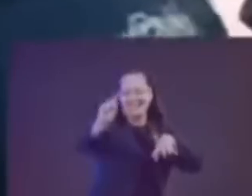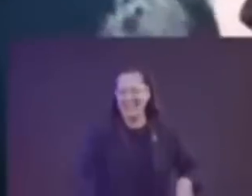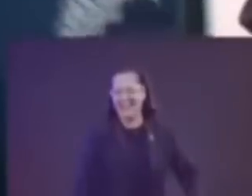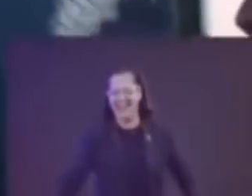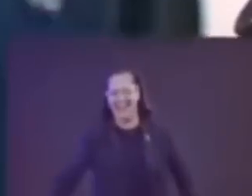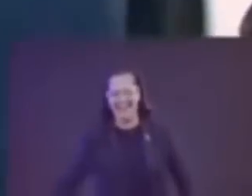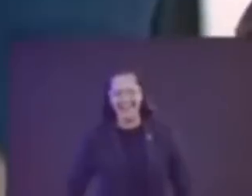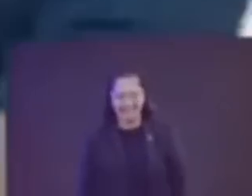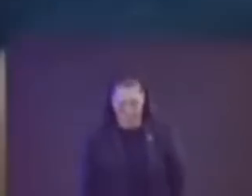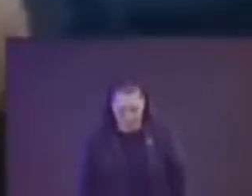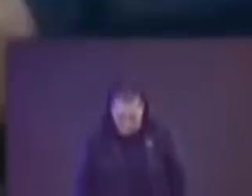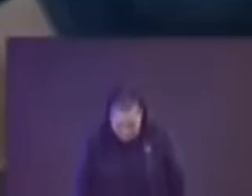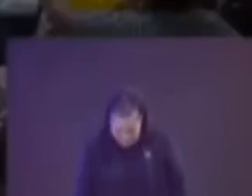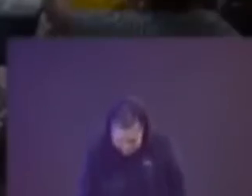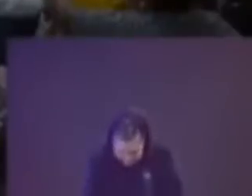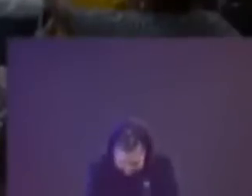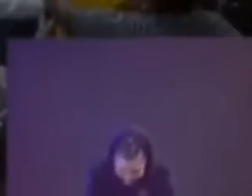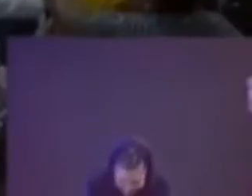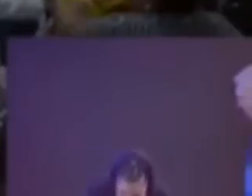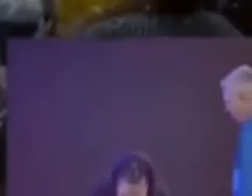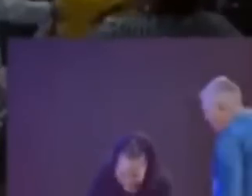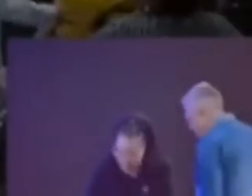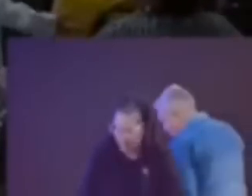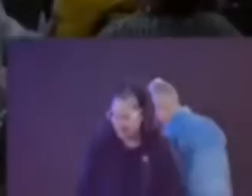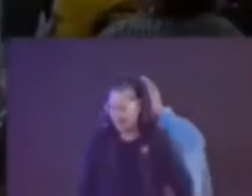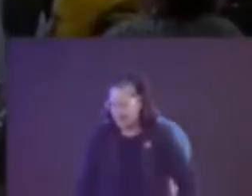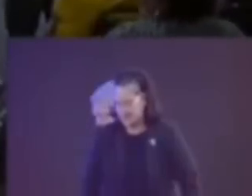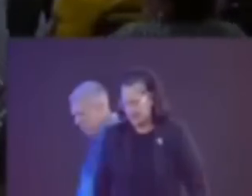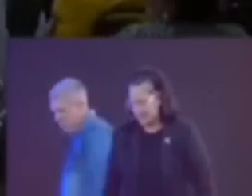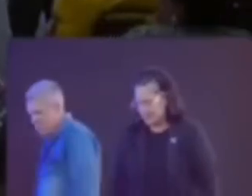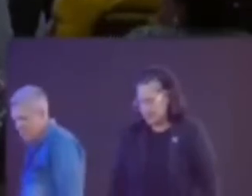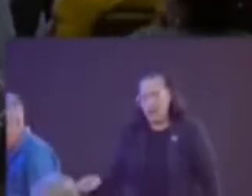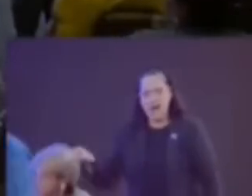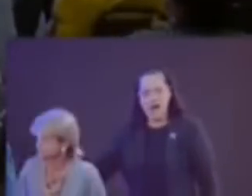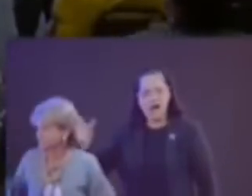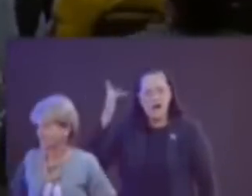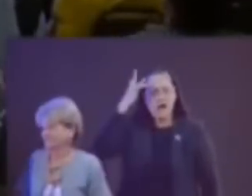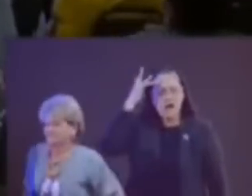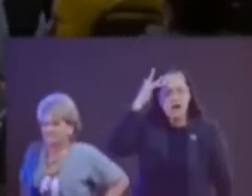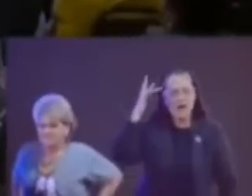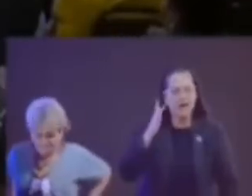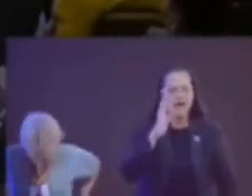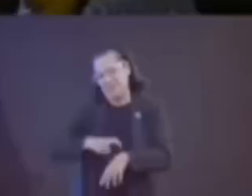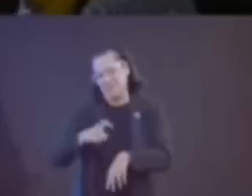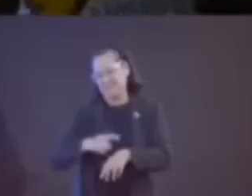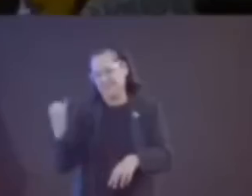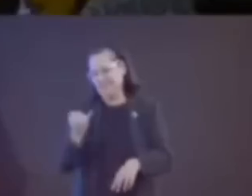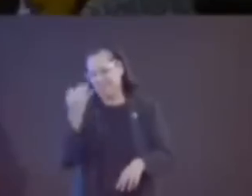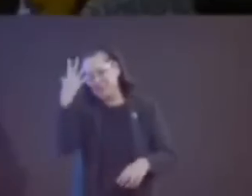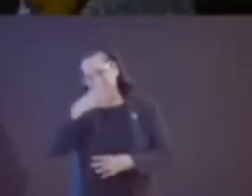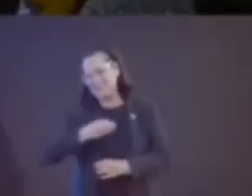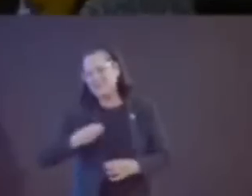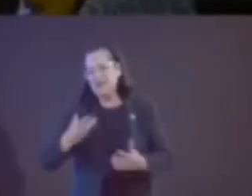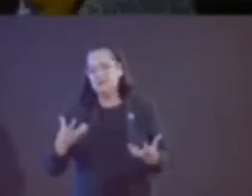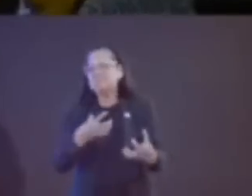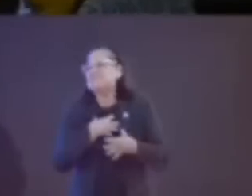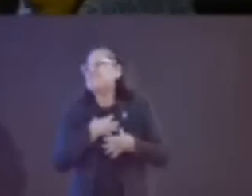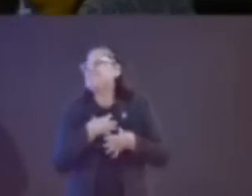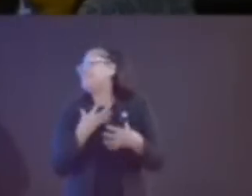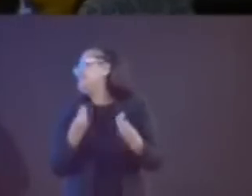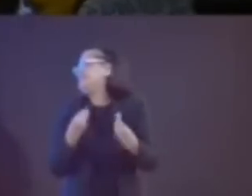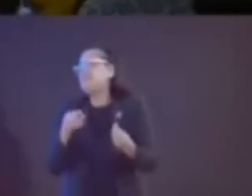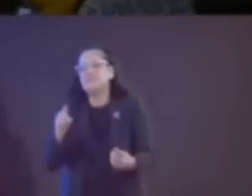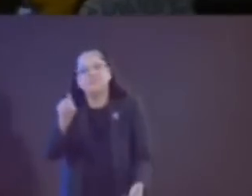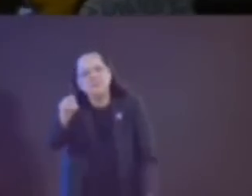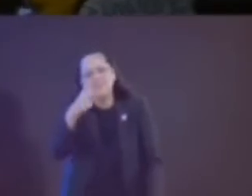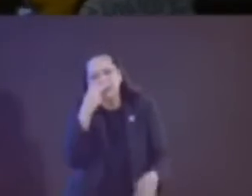Olha a minha botina, mas isso aqui, olha, você tá muito moderna, Flor. Isso aqui é uma botinha, eu quero uma botina. Gente, eu tô me sentindo tão